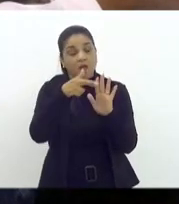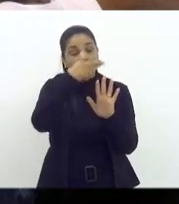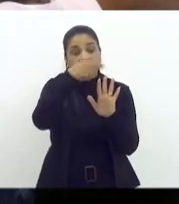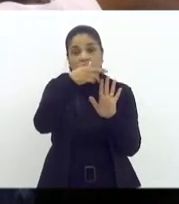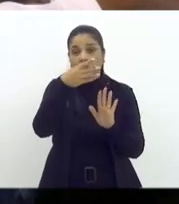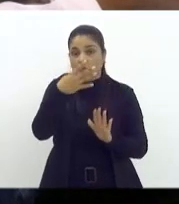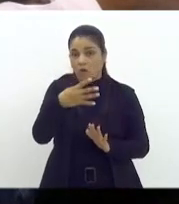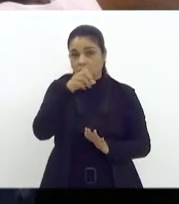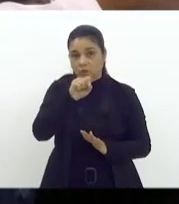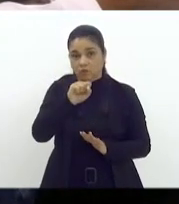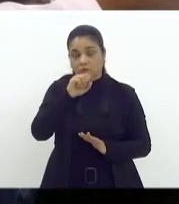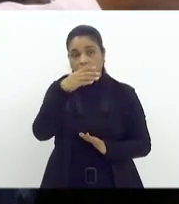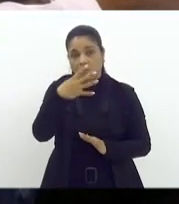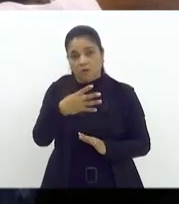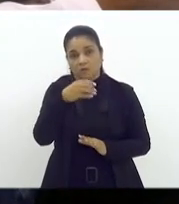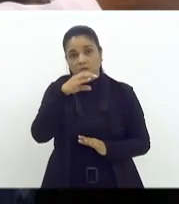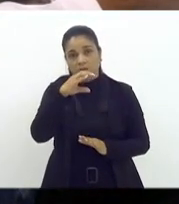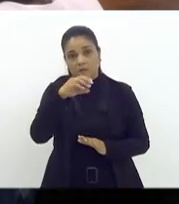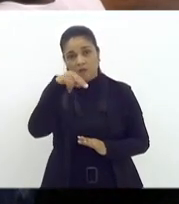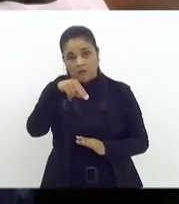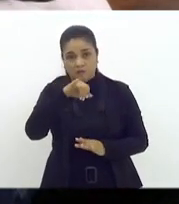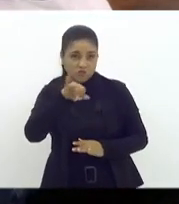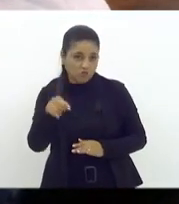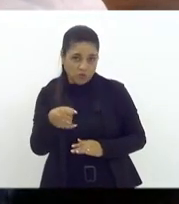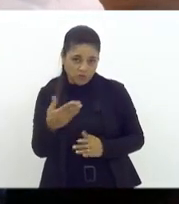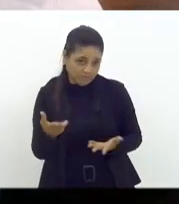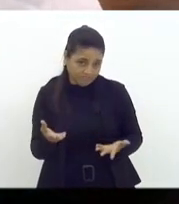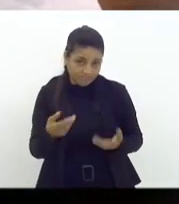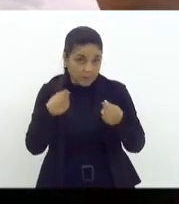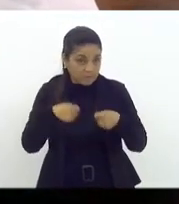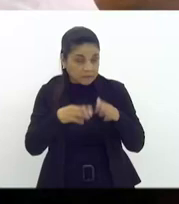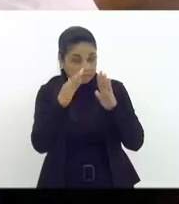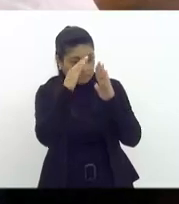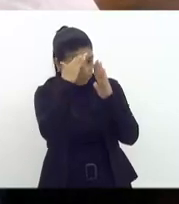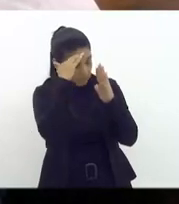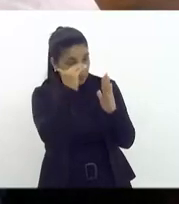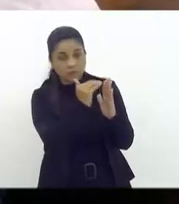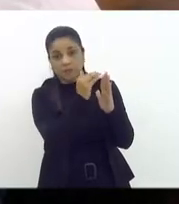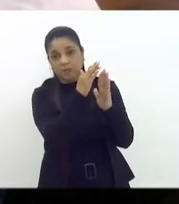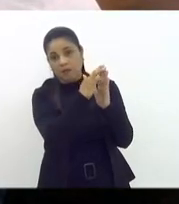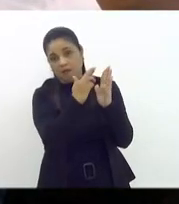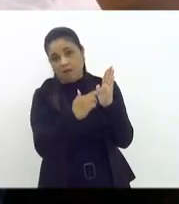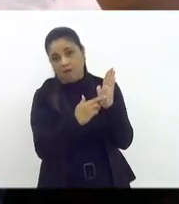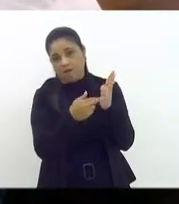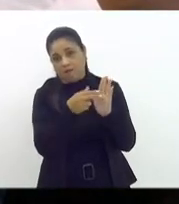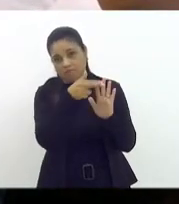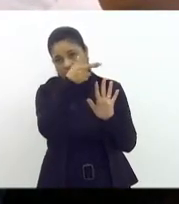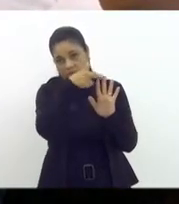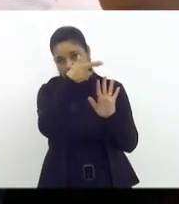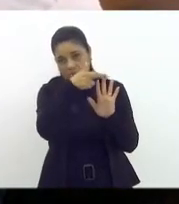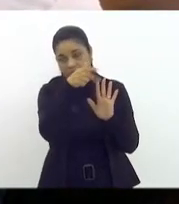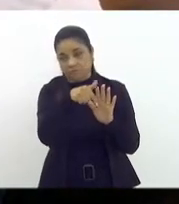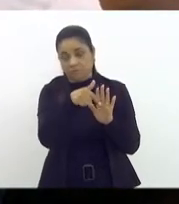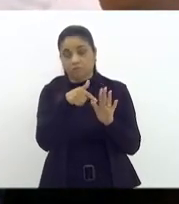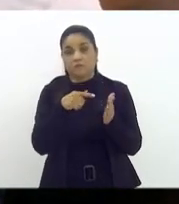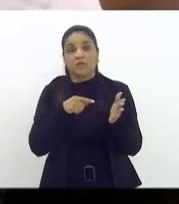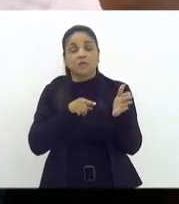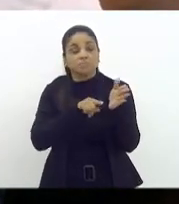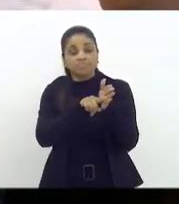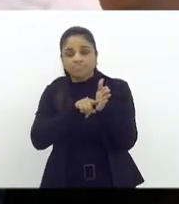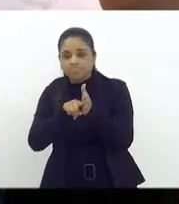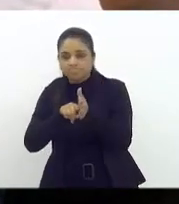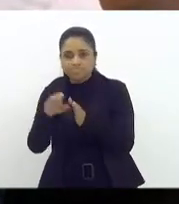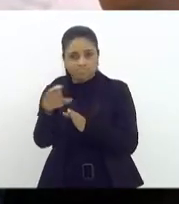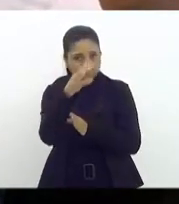CNJ tanto faz eu sei que na contra que a literatura científica aponta